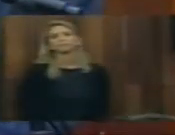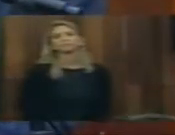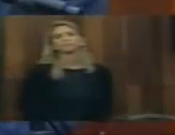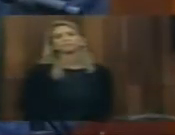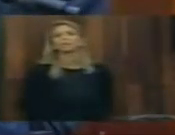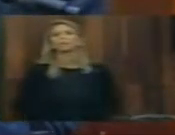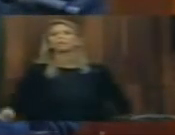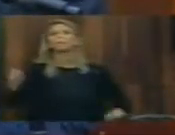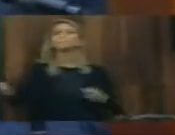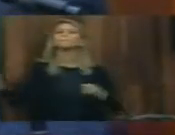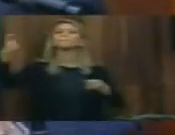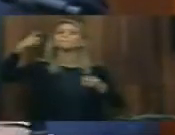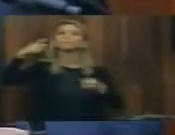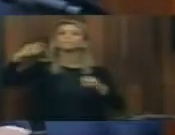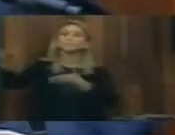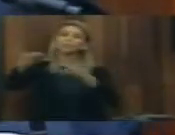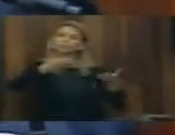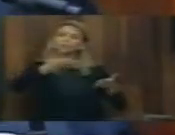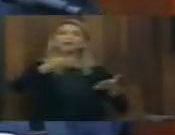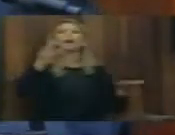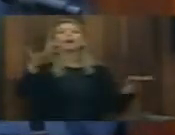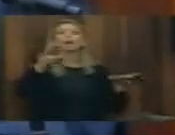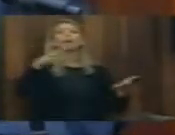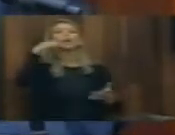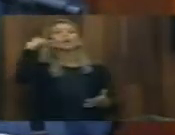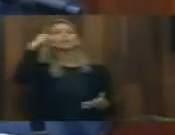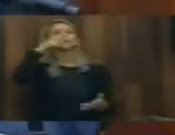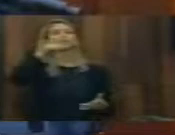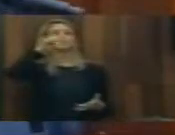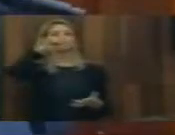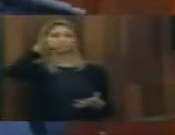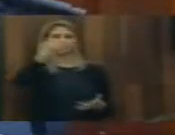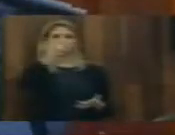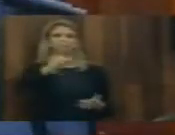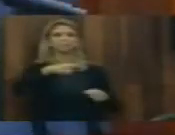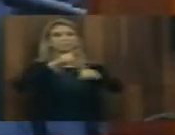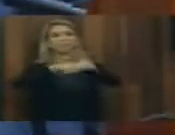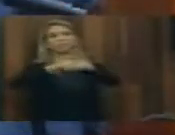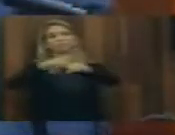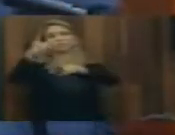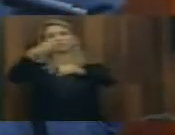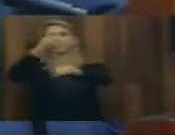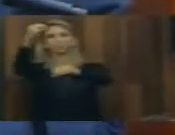Próximo orador inscrito, vereadora Letícia Jota. Seu tempo é de 10 minutos.